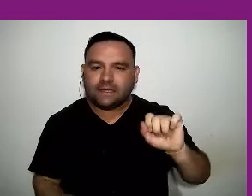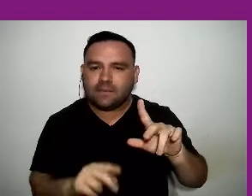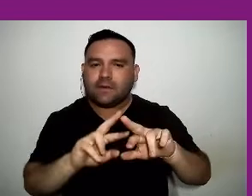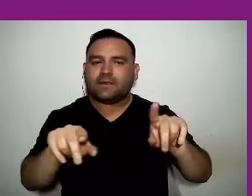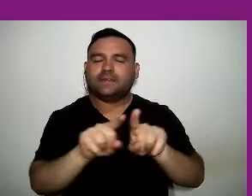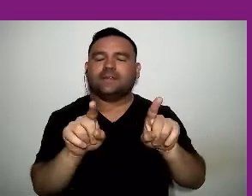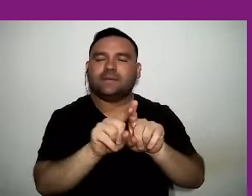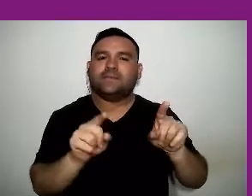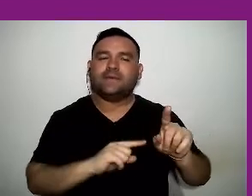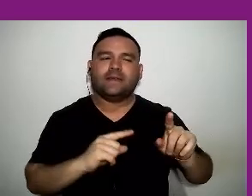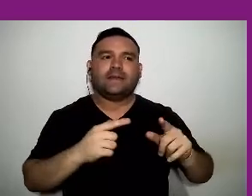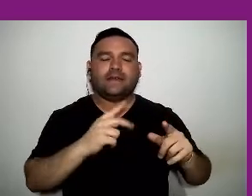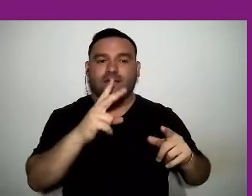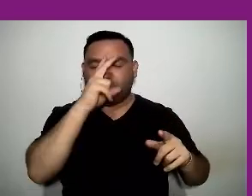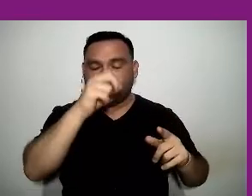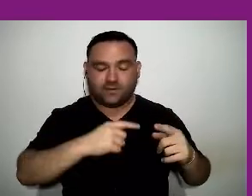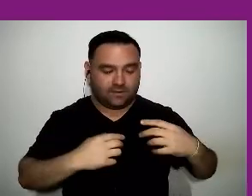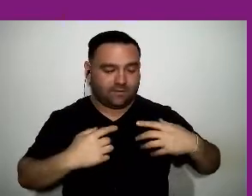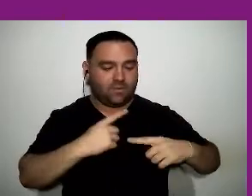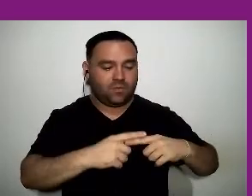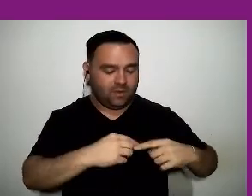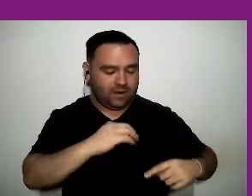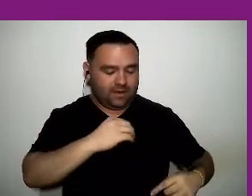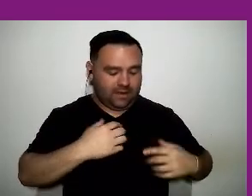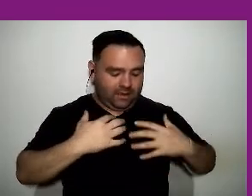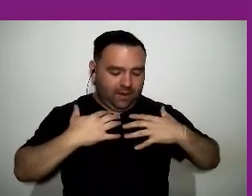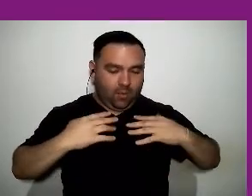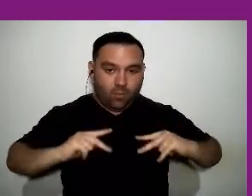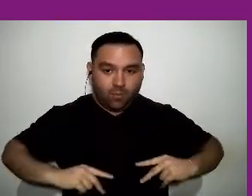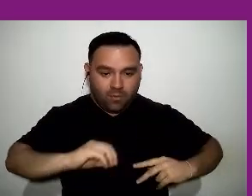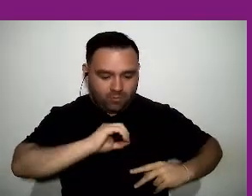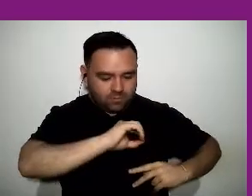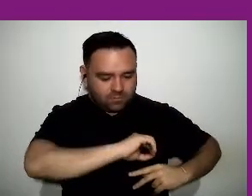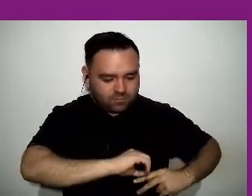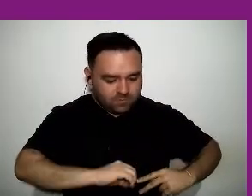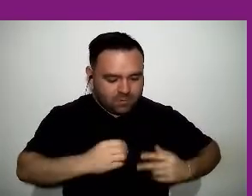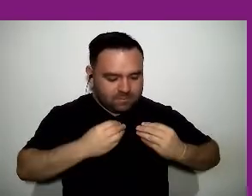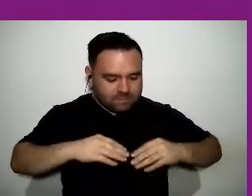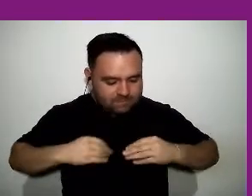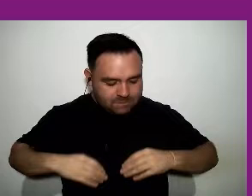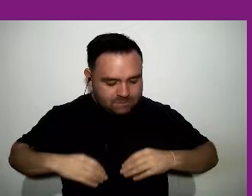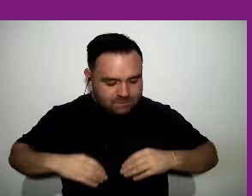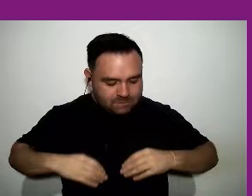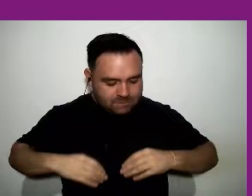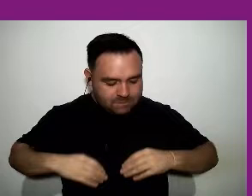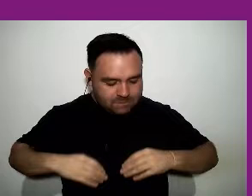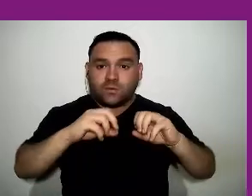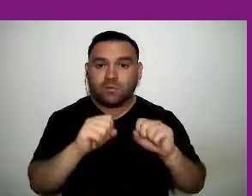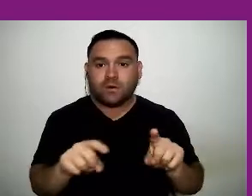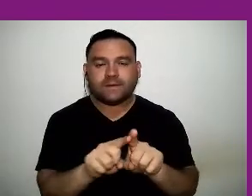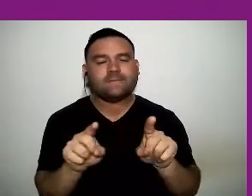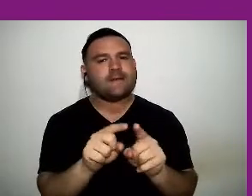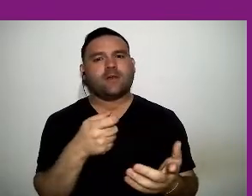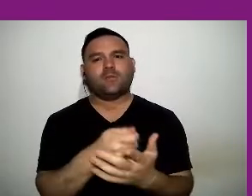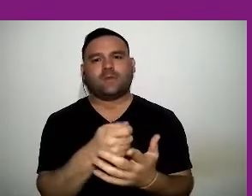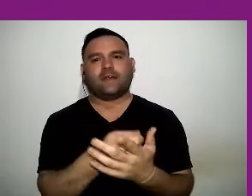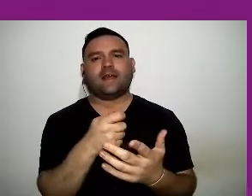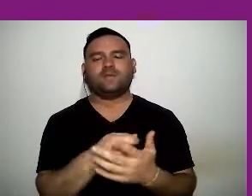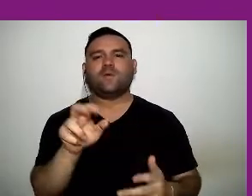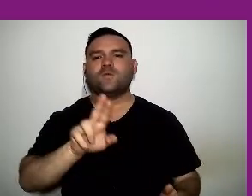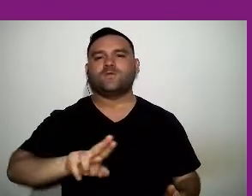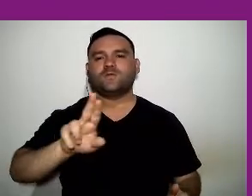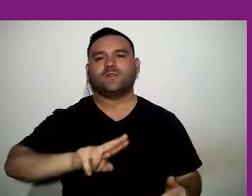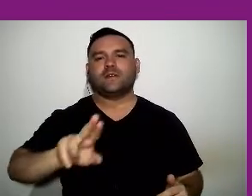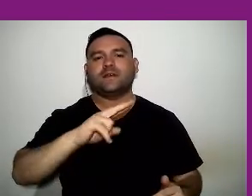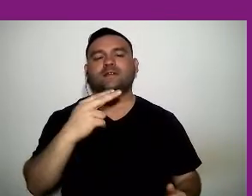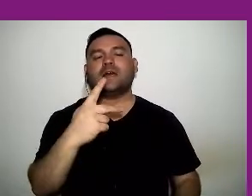alta recrutabilidade, porque os alvéolos estariam colapsados, áreas de consolidação, e você poderia e deveria utilizar